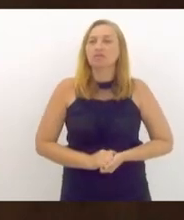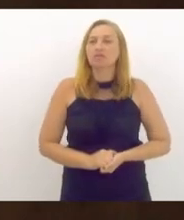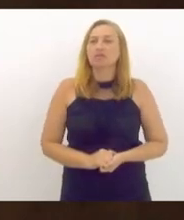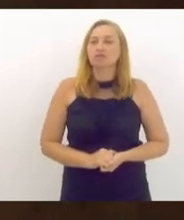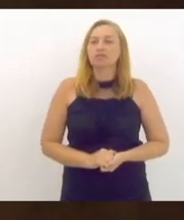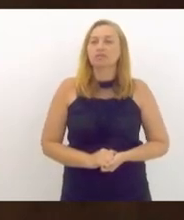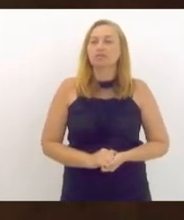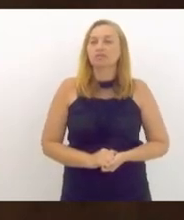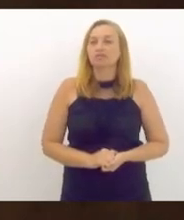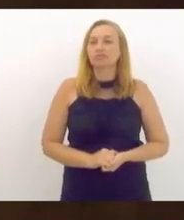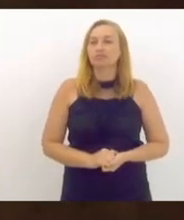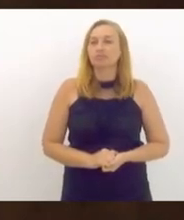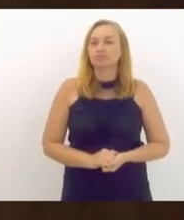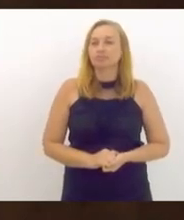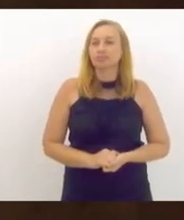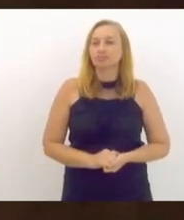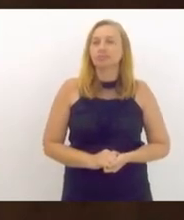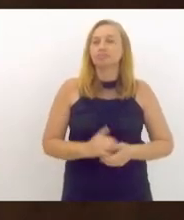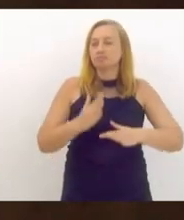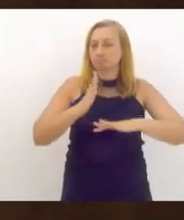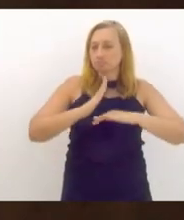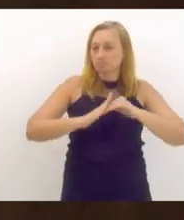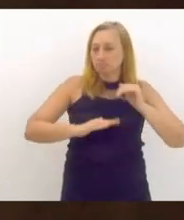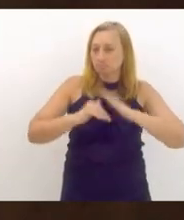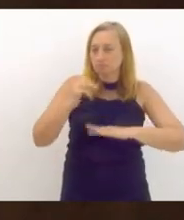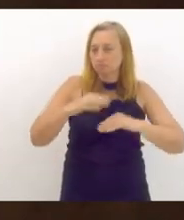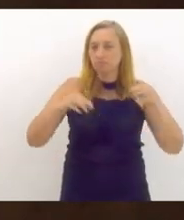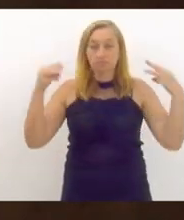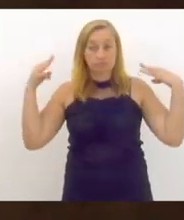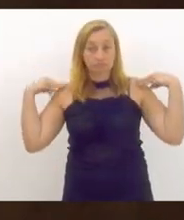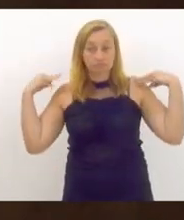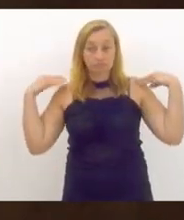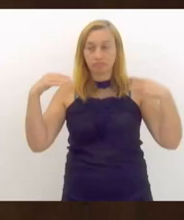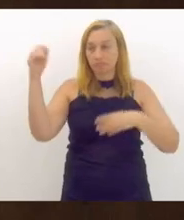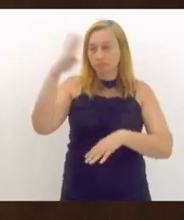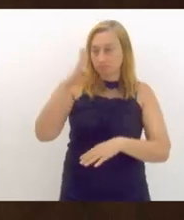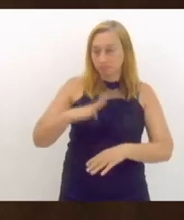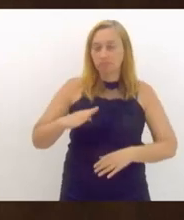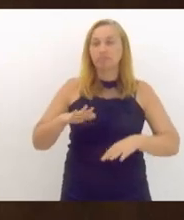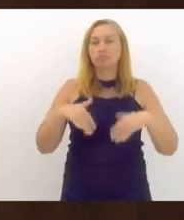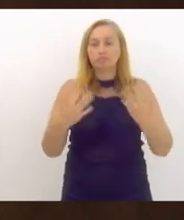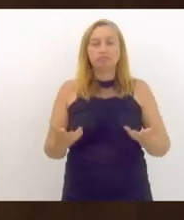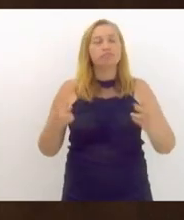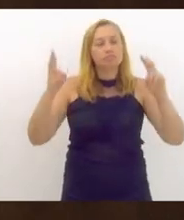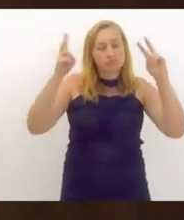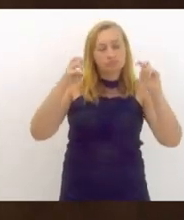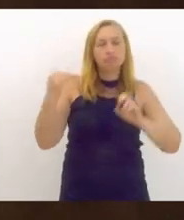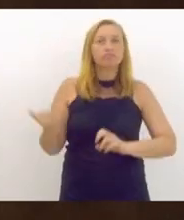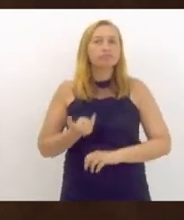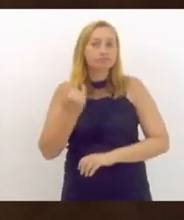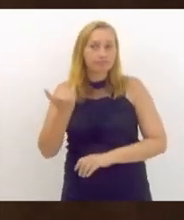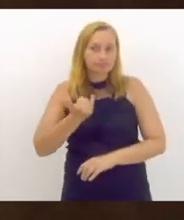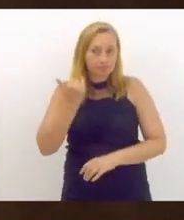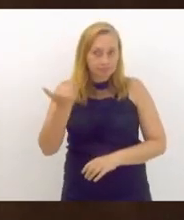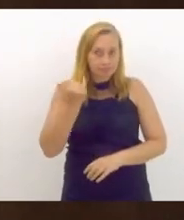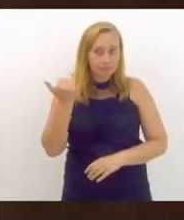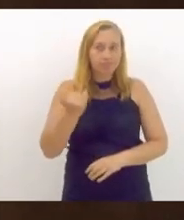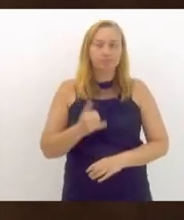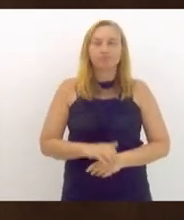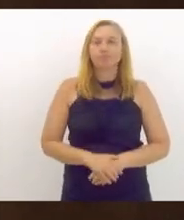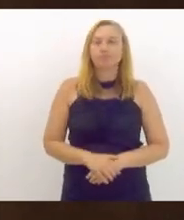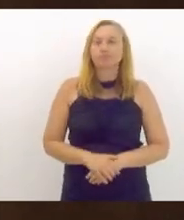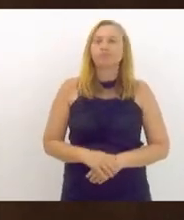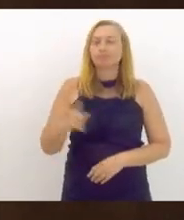aqui da cidade do Rio de Janeiro, com profissionais da Marinha, do Brasil, inclusive. Então, é um tema muito importante que ele venha